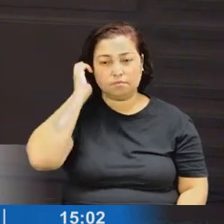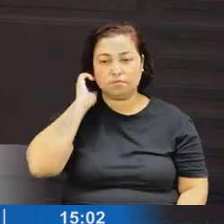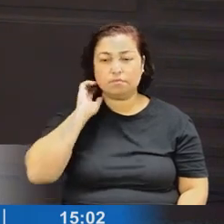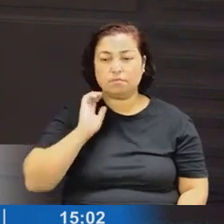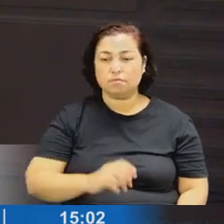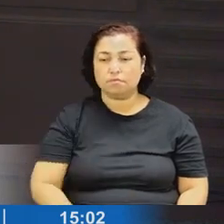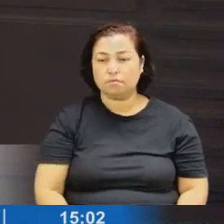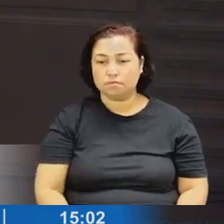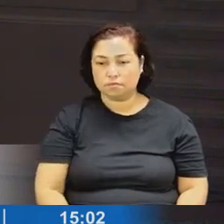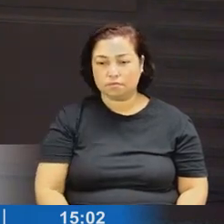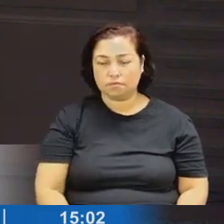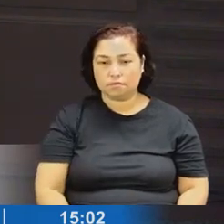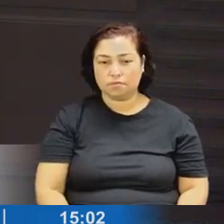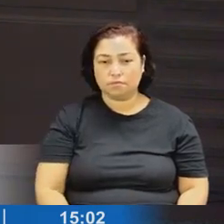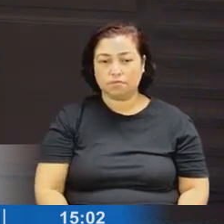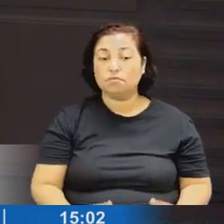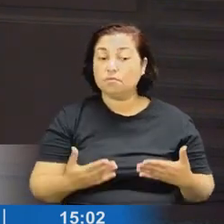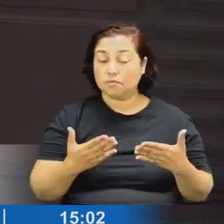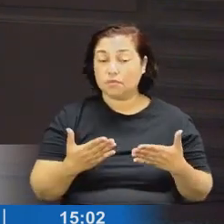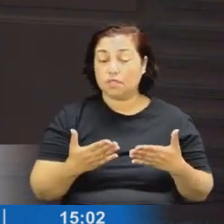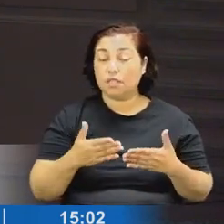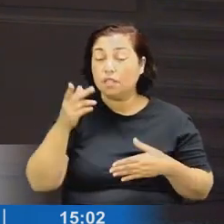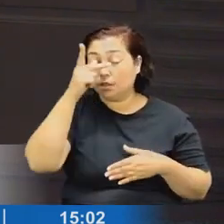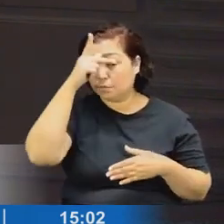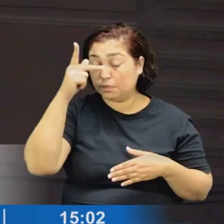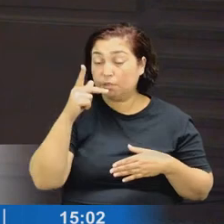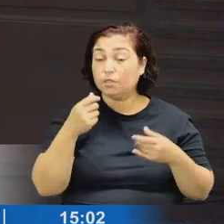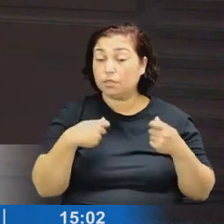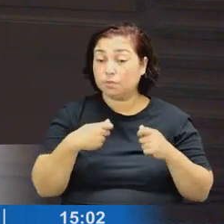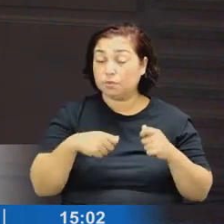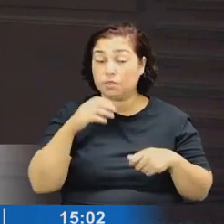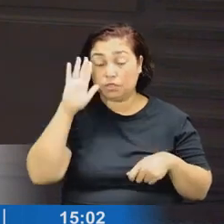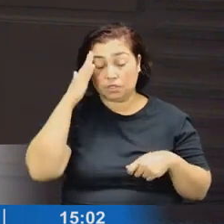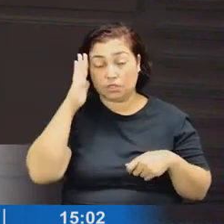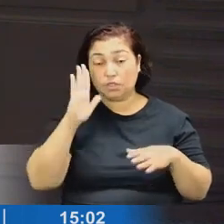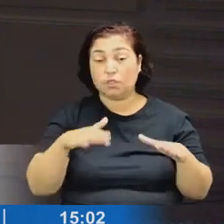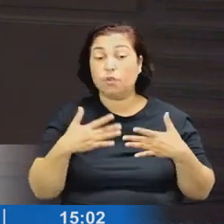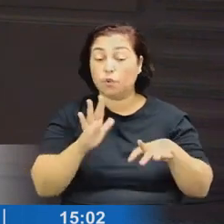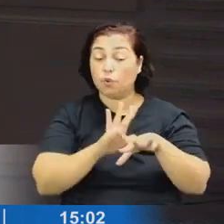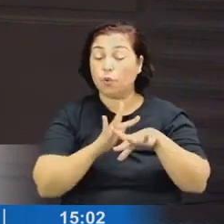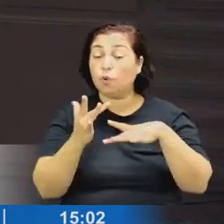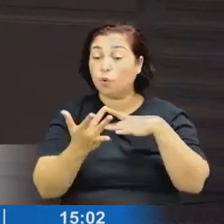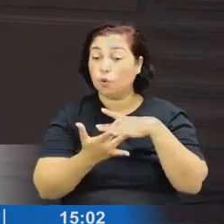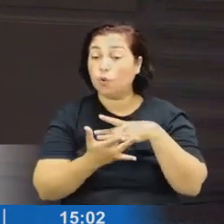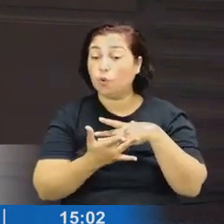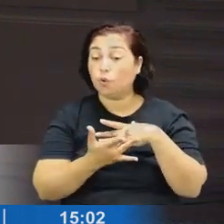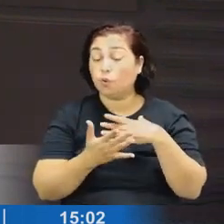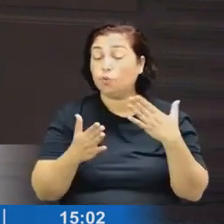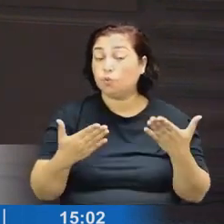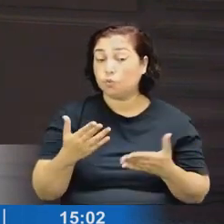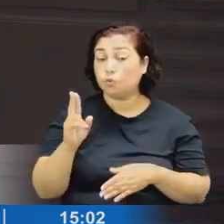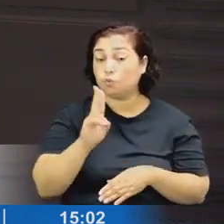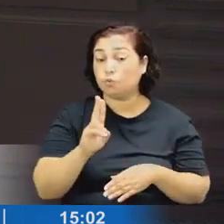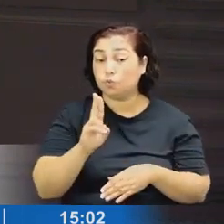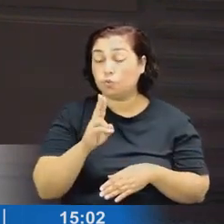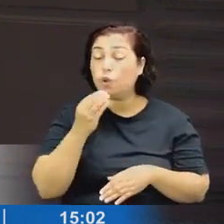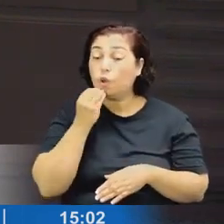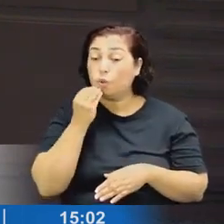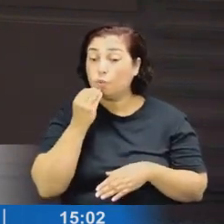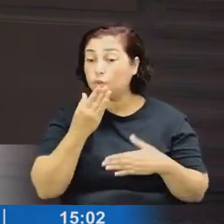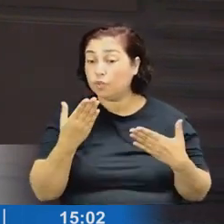é público é questão de público você tem que entender qual rede usa tal qual o público usa tal rede e aproveitar